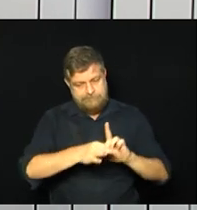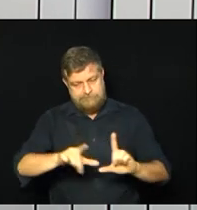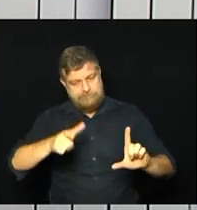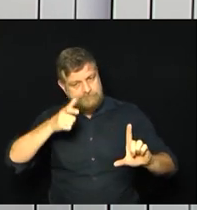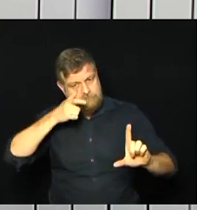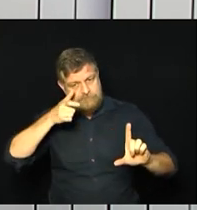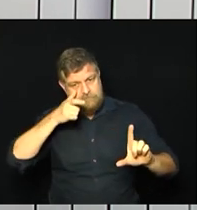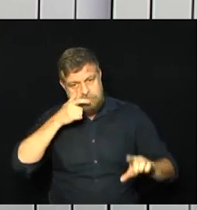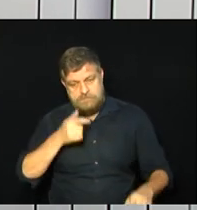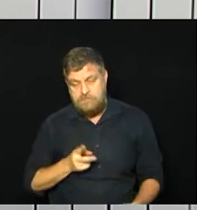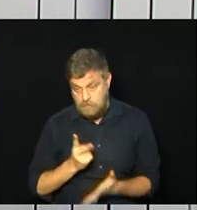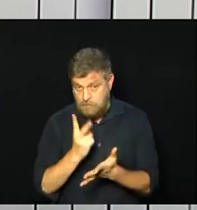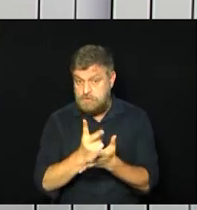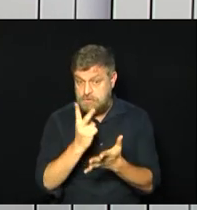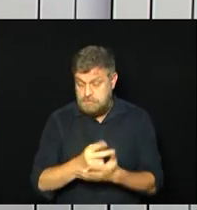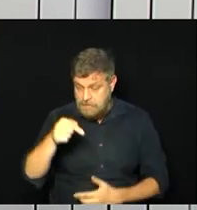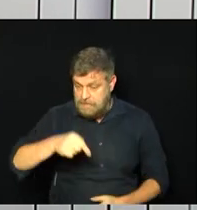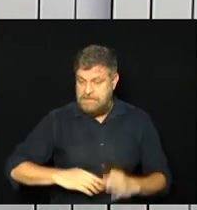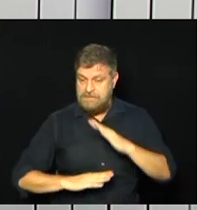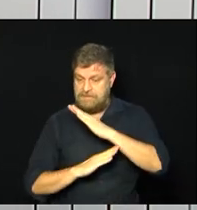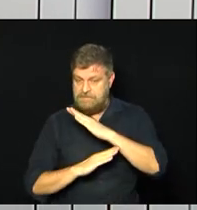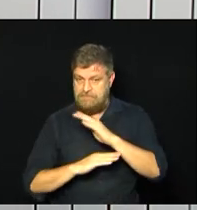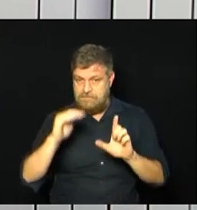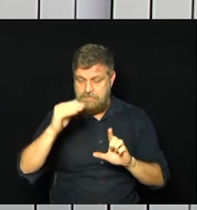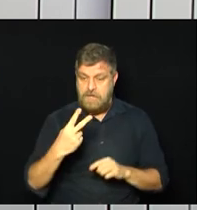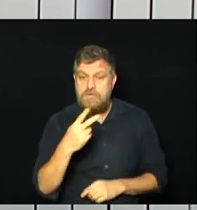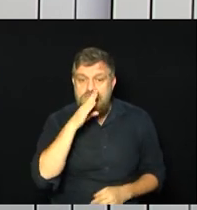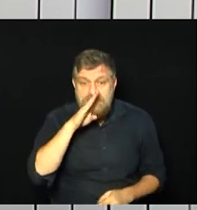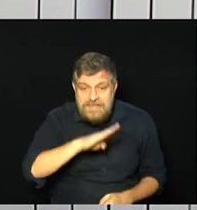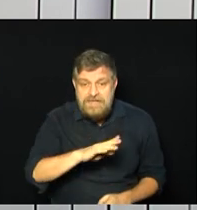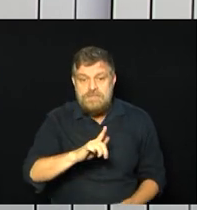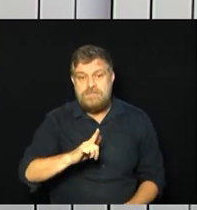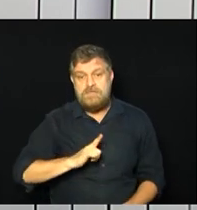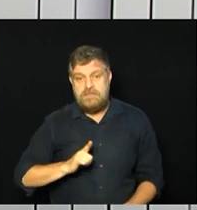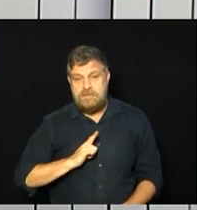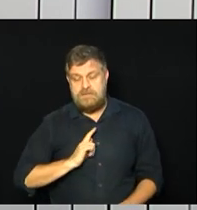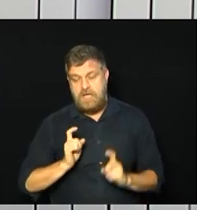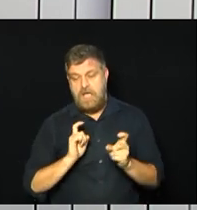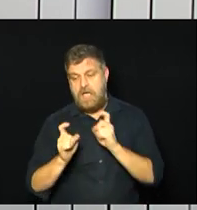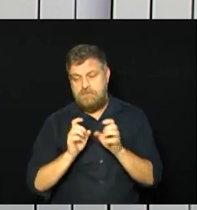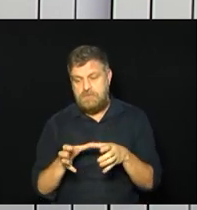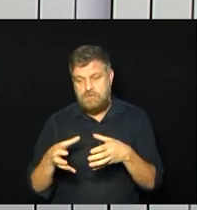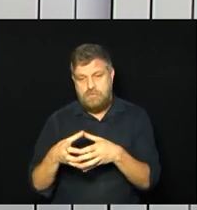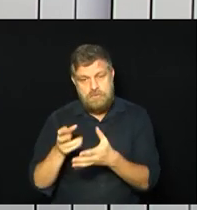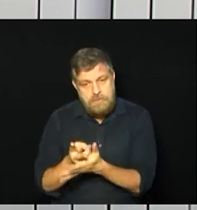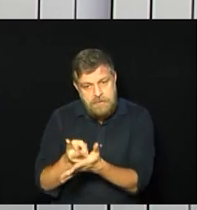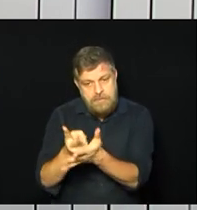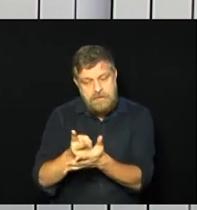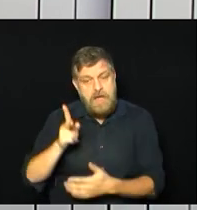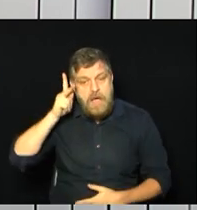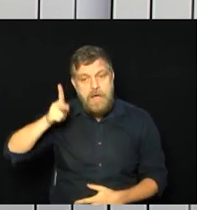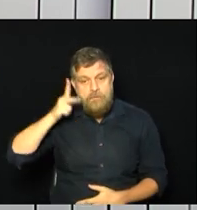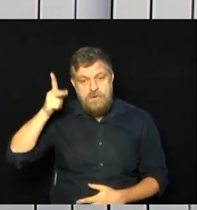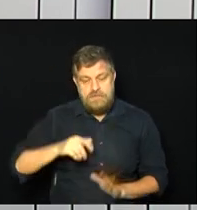audiência. Continue aqui na TV, hein? Porque agora às 14h tem reunião da Comissão Permanente de Políticas